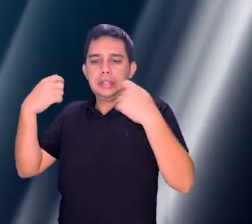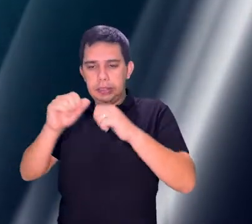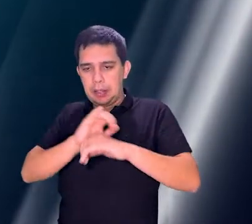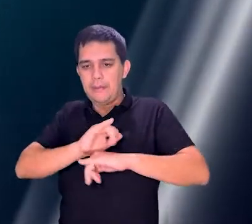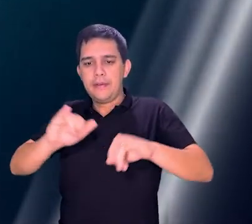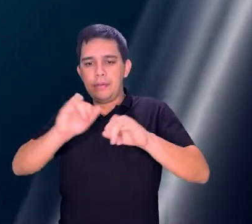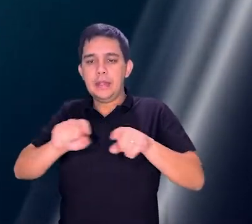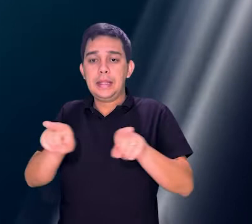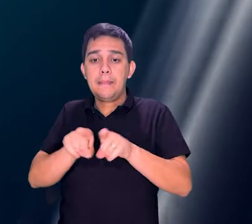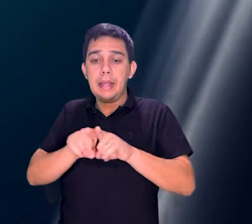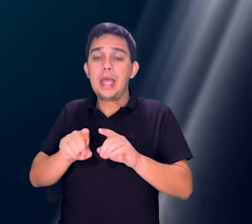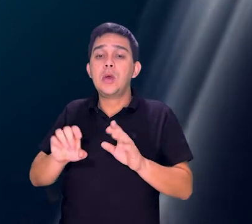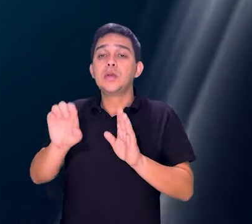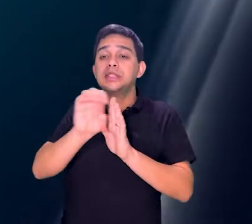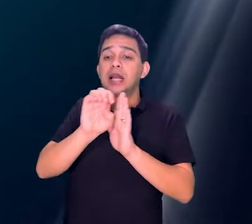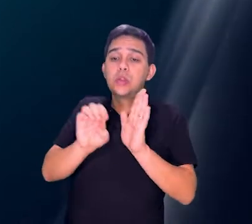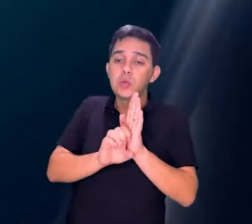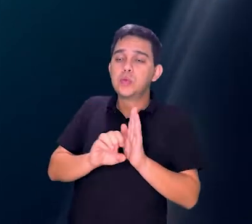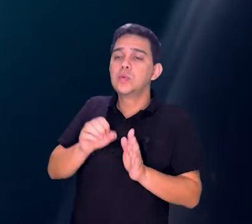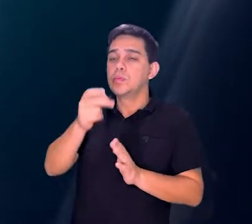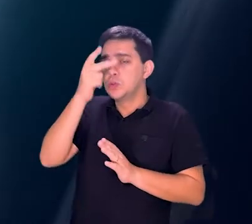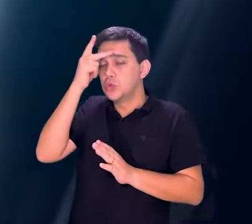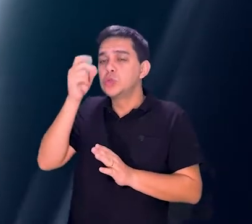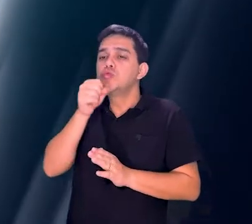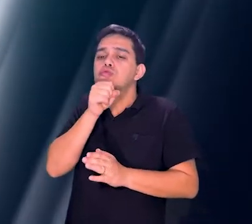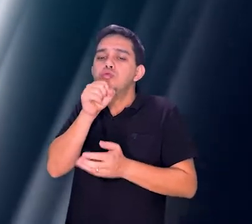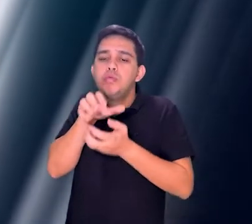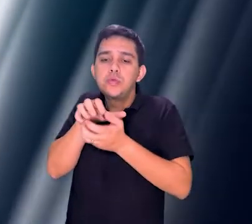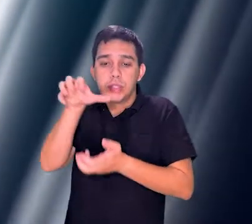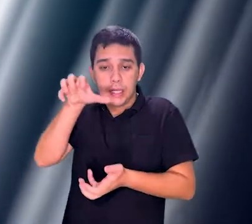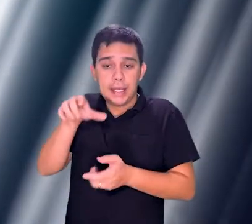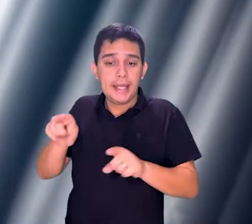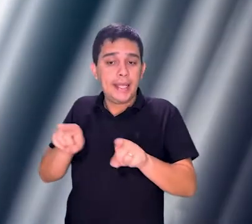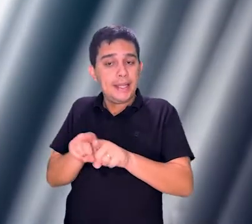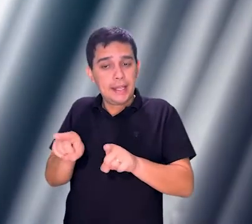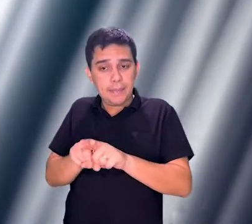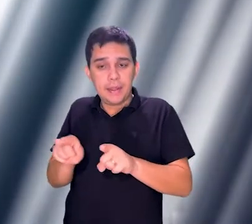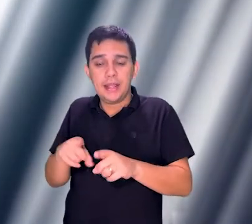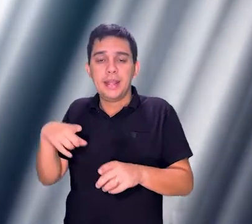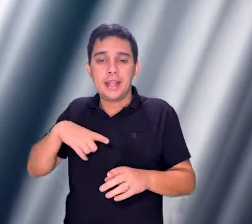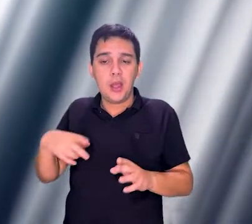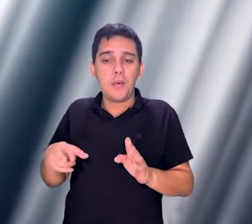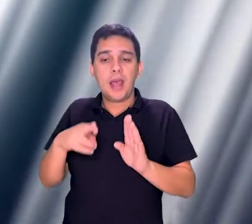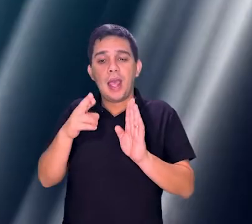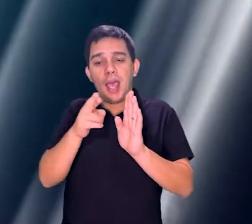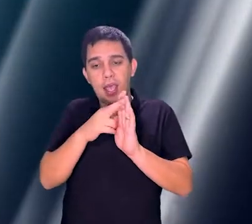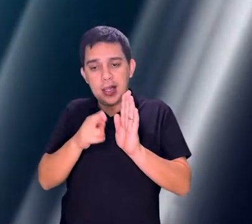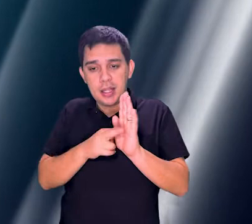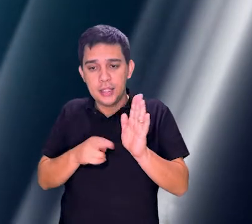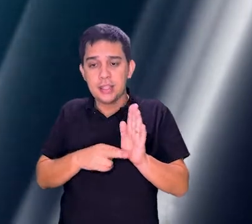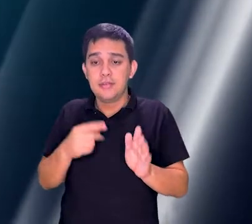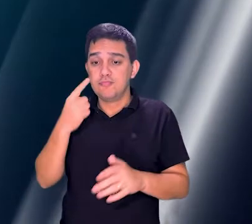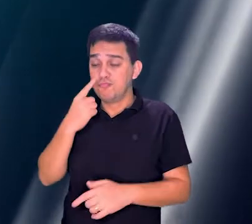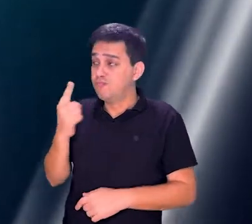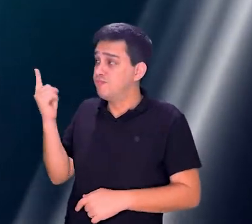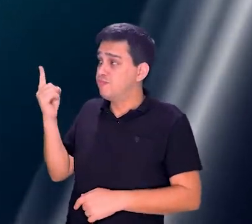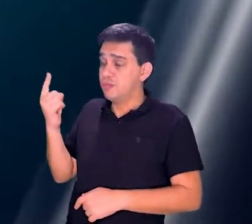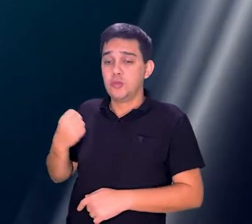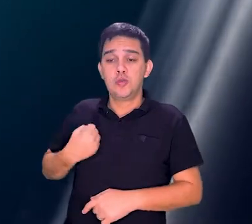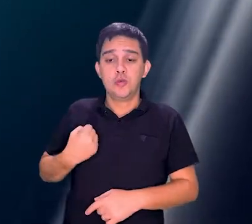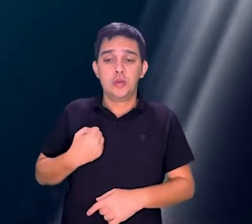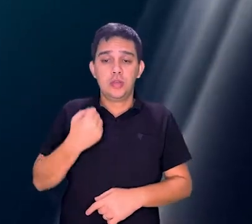através do Estatuto do Idoso. E nós temos uma resolução do CNMP, de número 154